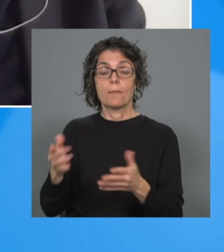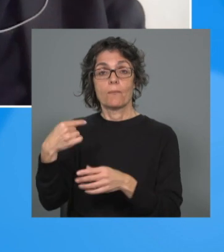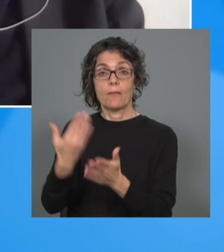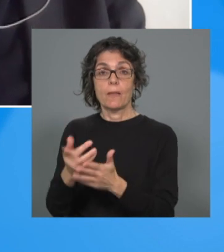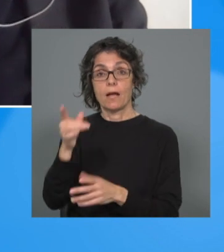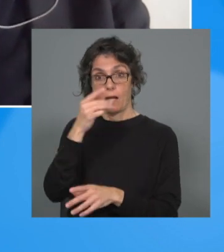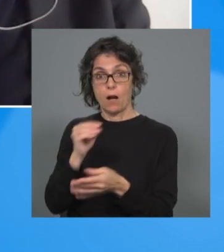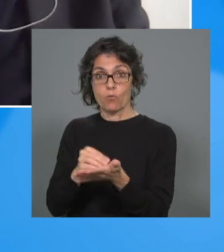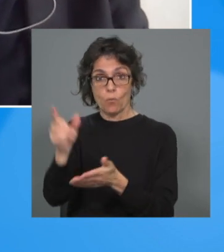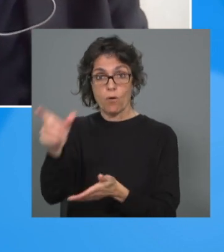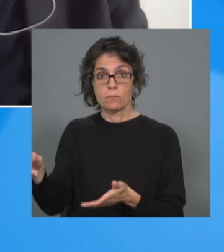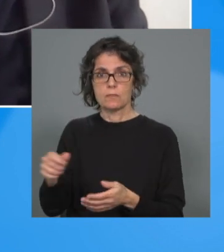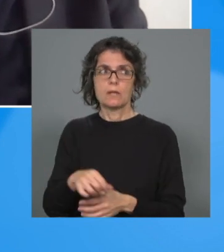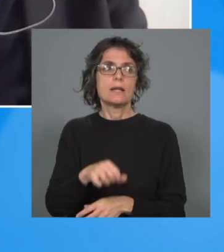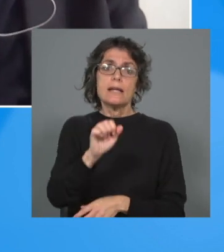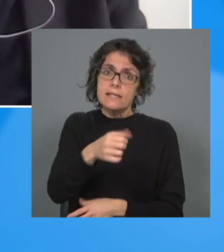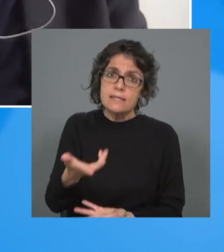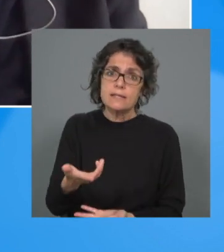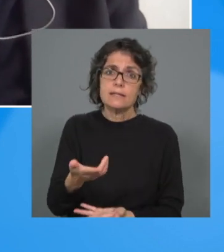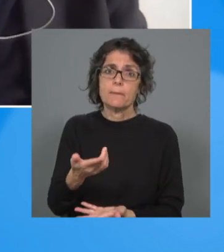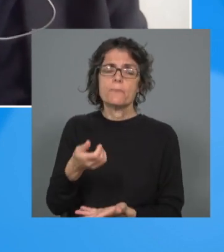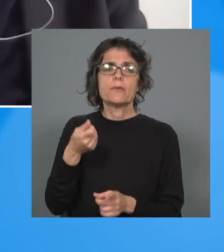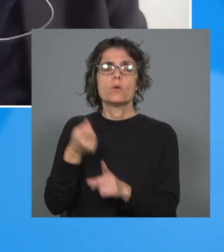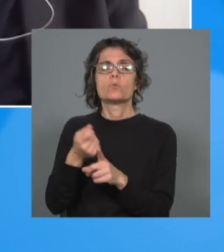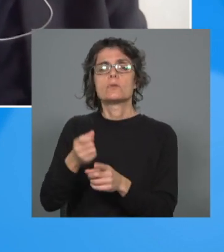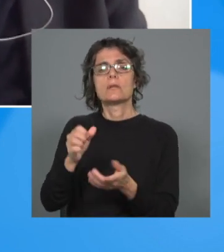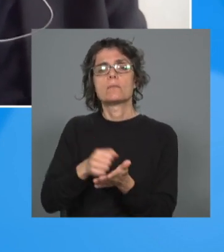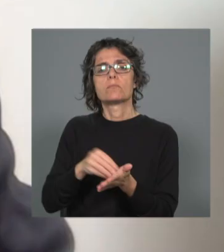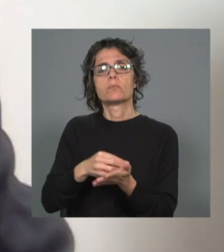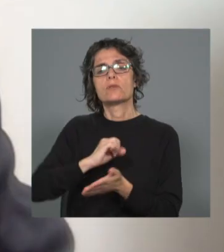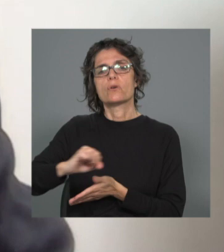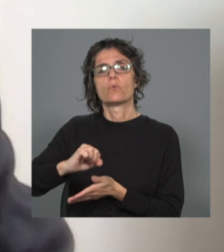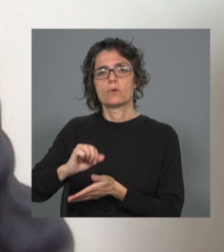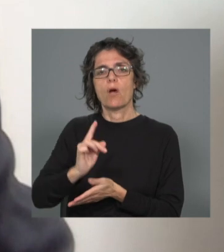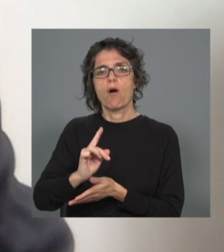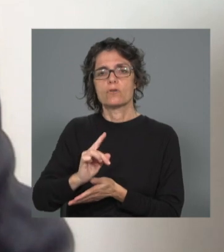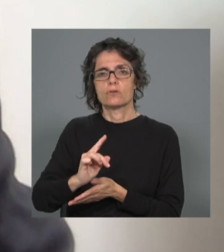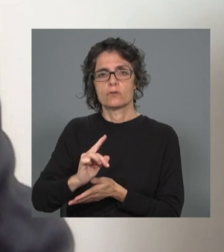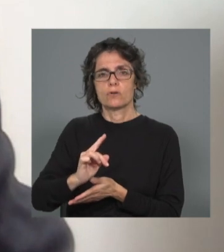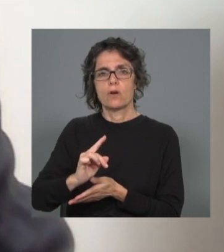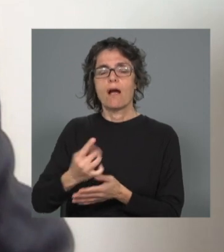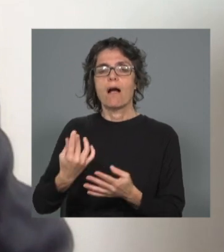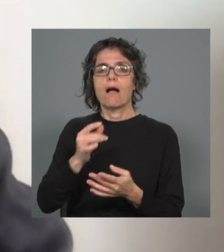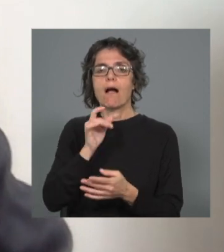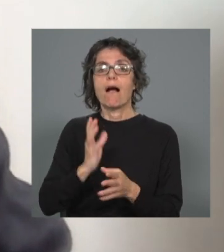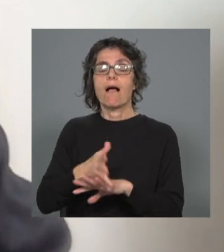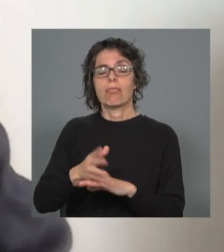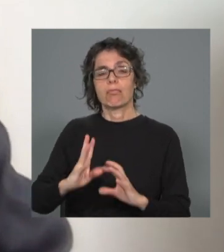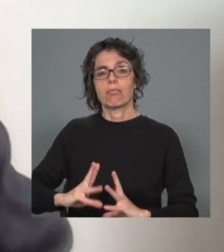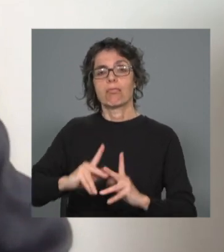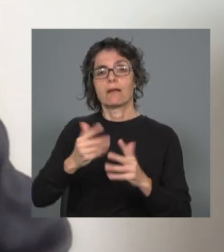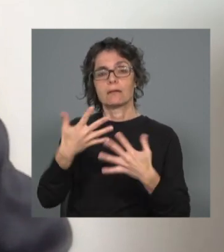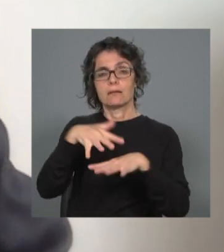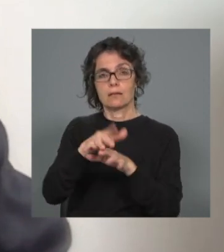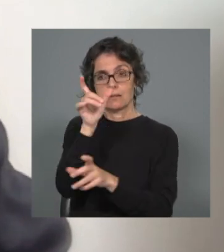Exatamente. Nós achamos que a luta contra a pobreza ou deve insistir no desenvolvimento integral da pessoa humana. E por